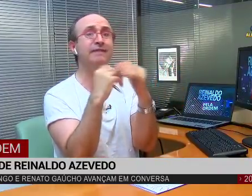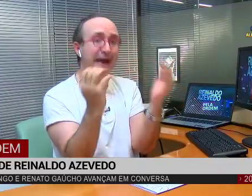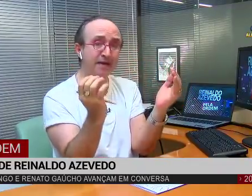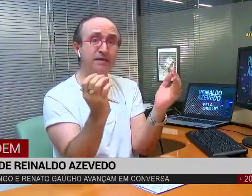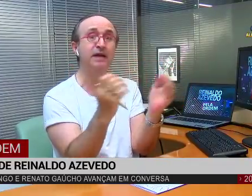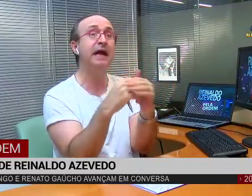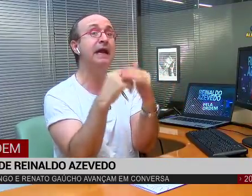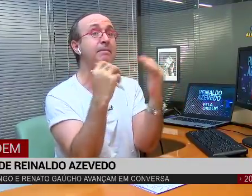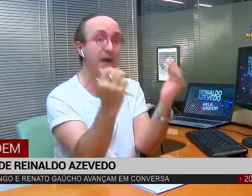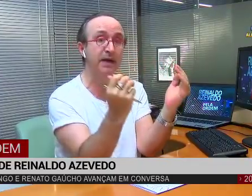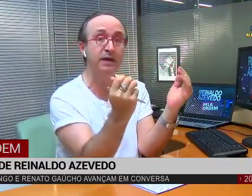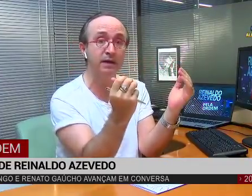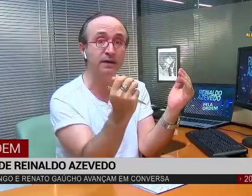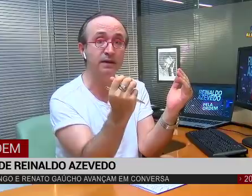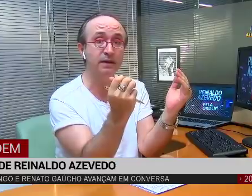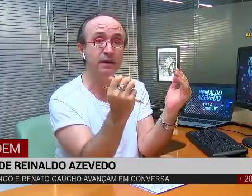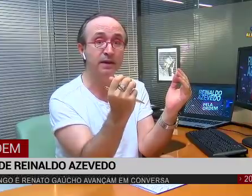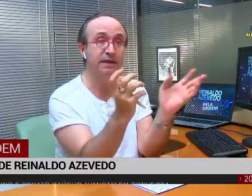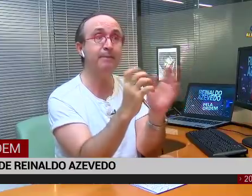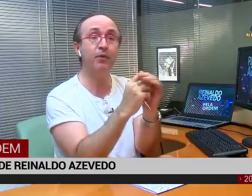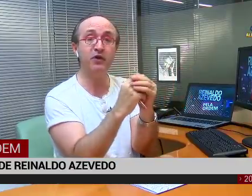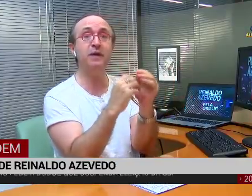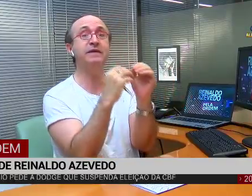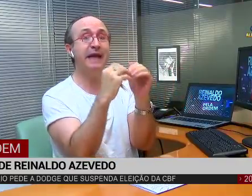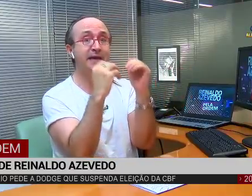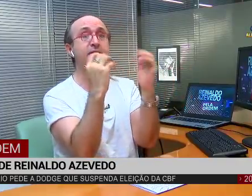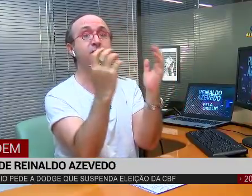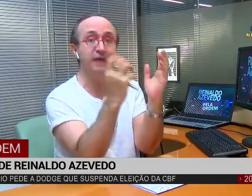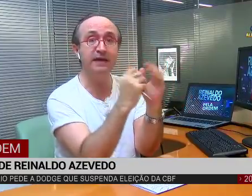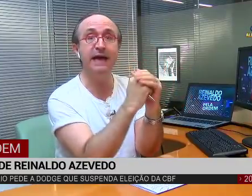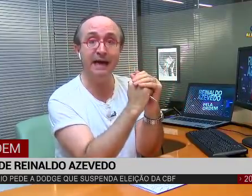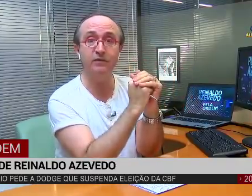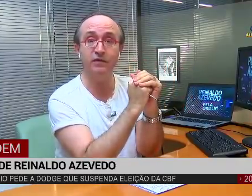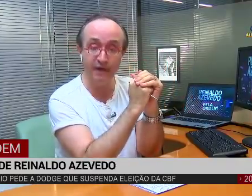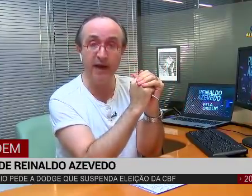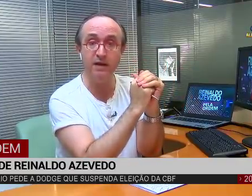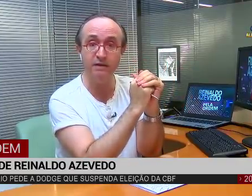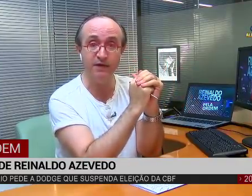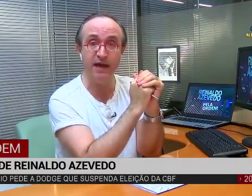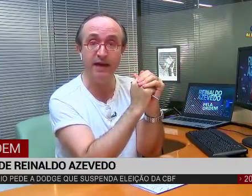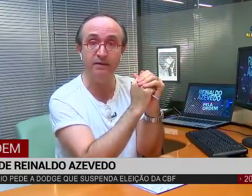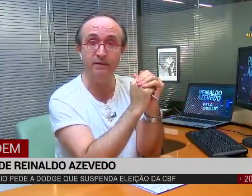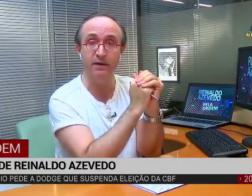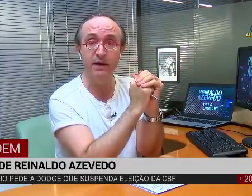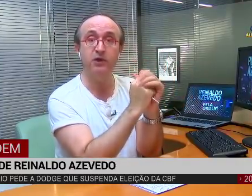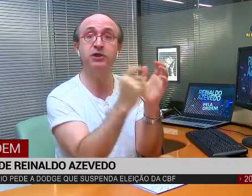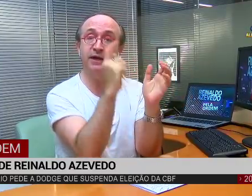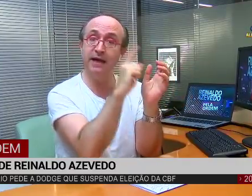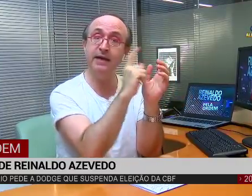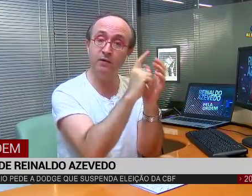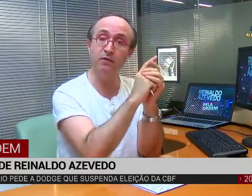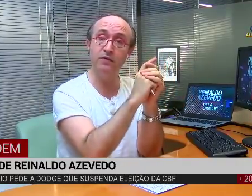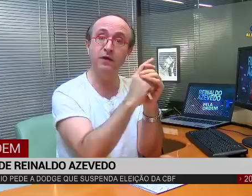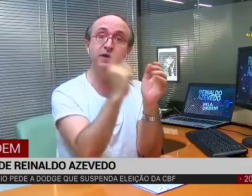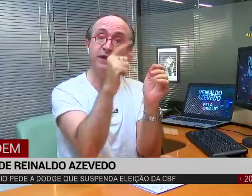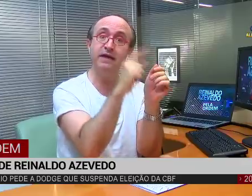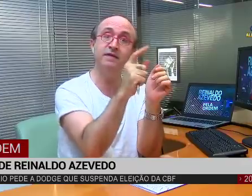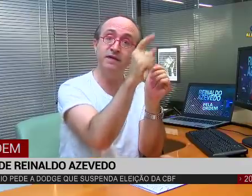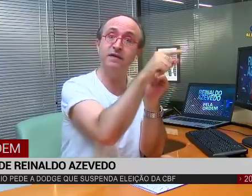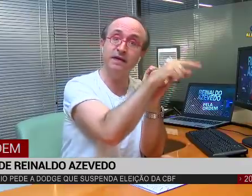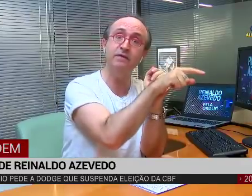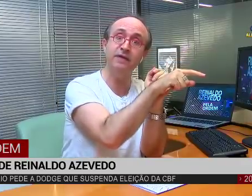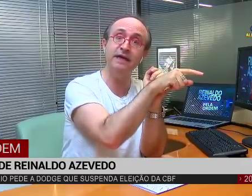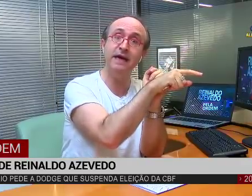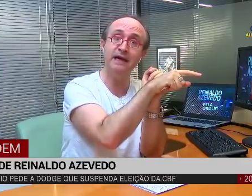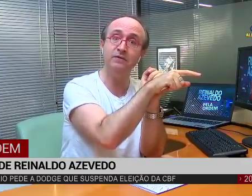à cidade de Dresden, na Alemanha, depois do ataque que os aliados fizeram, chegaria à conclusão